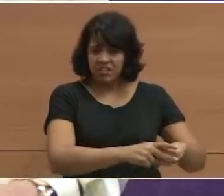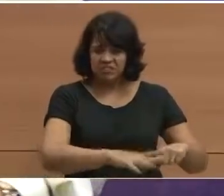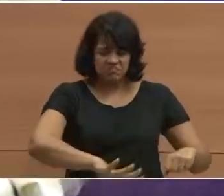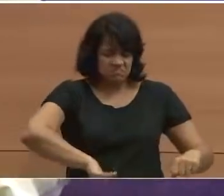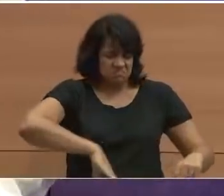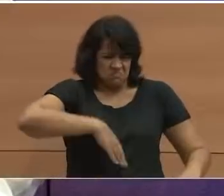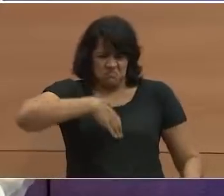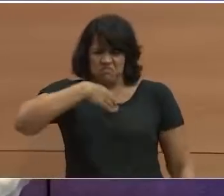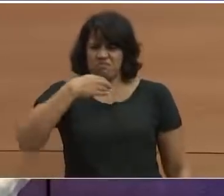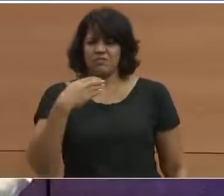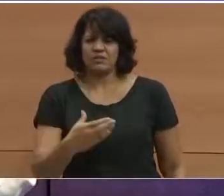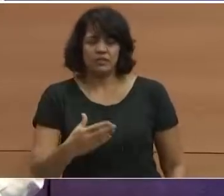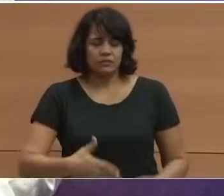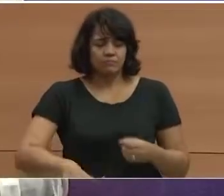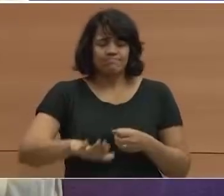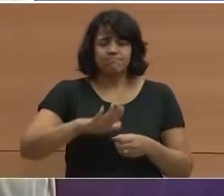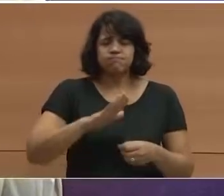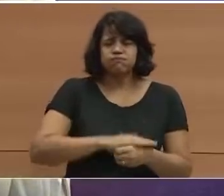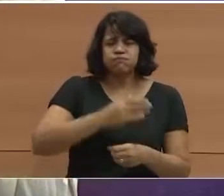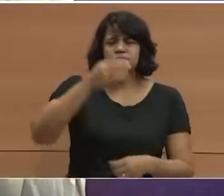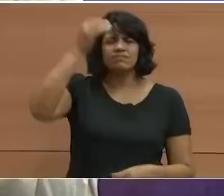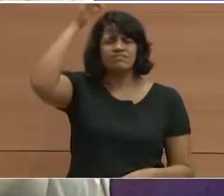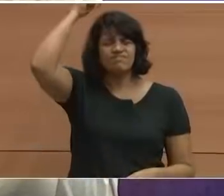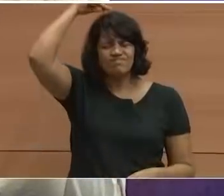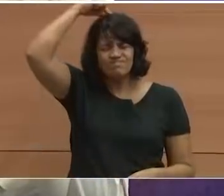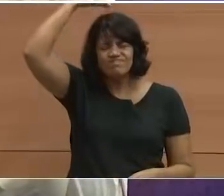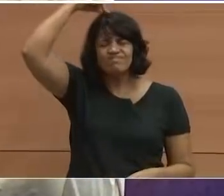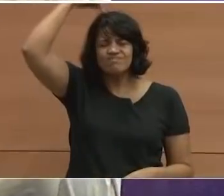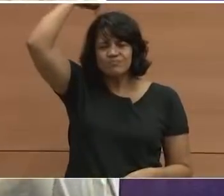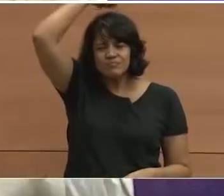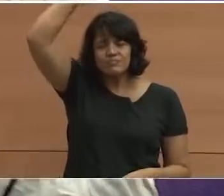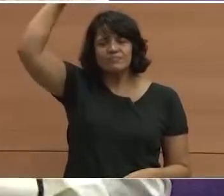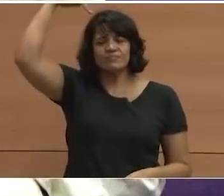né? Ó Senhor Jesus.